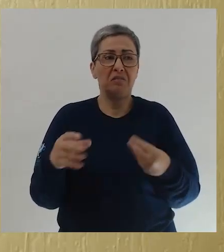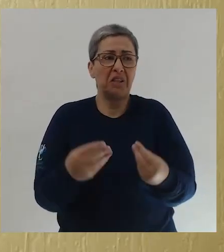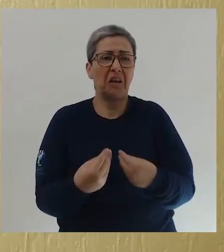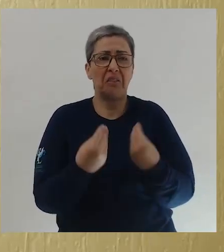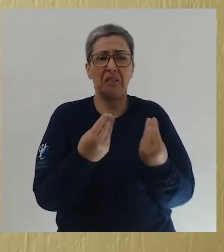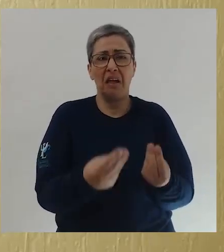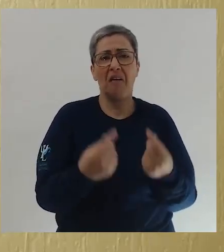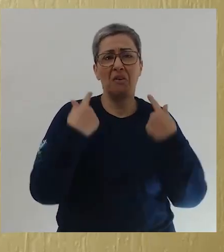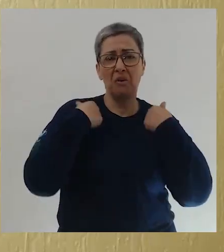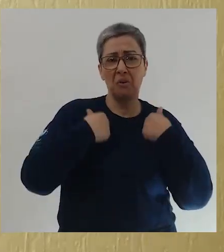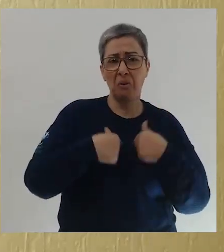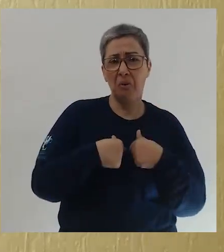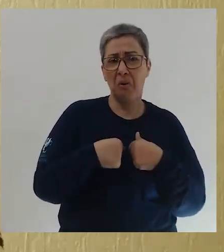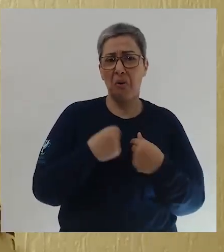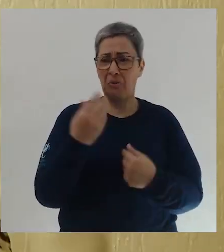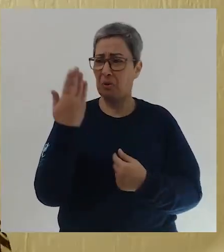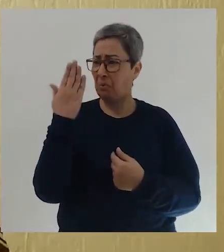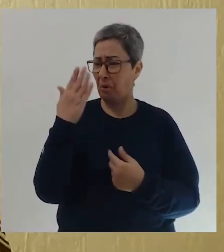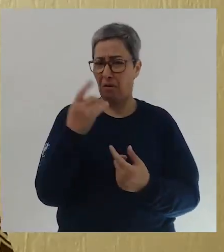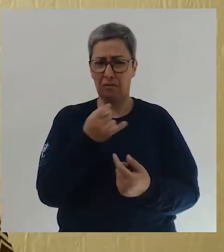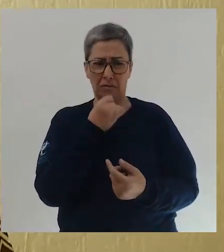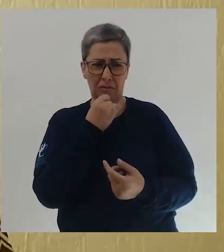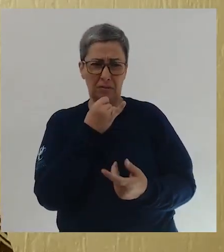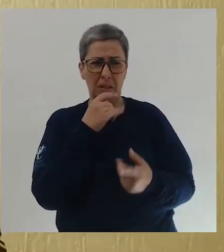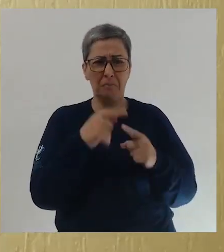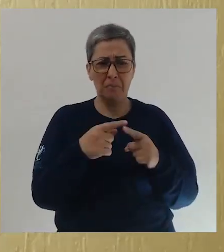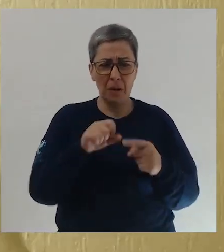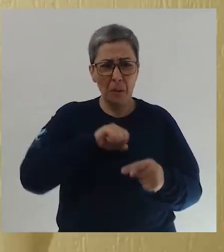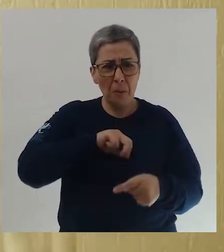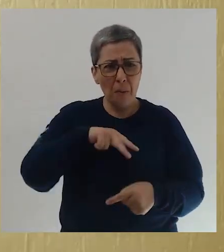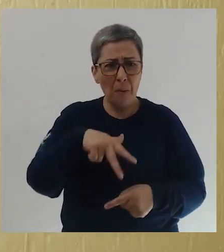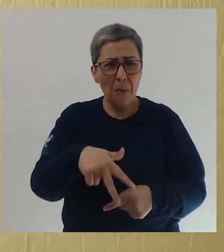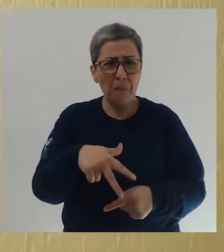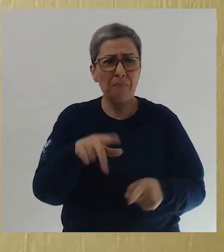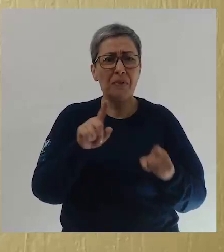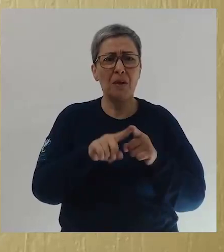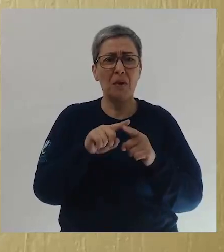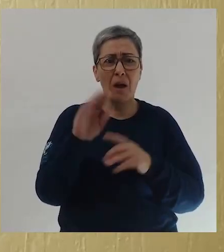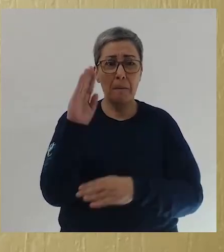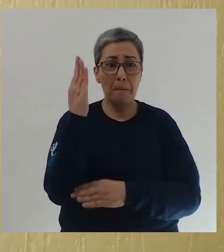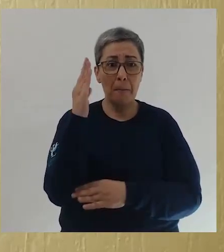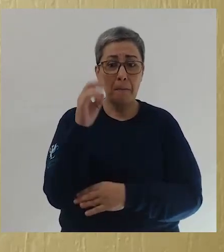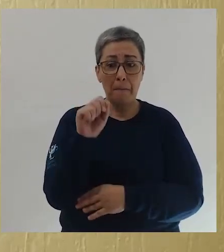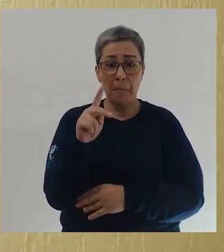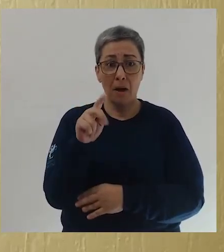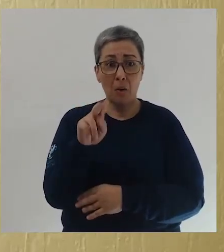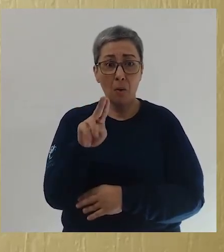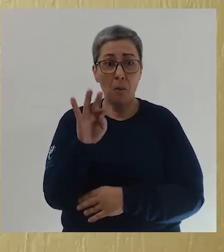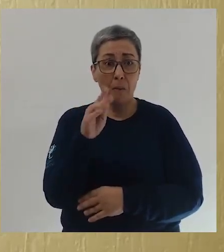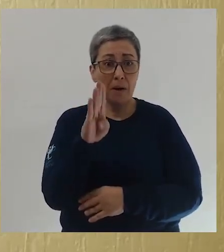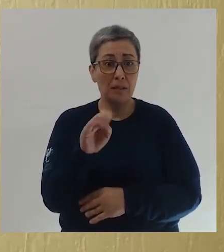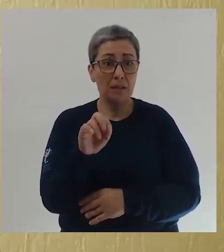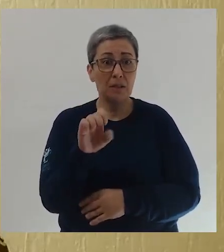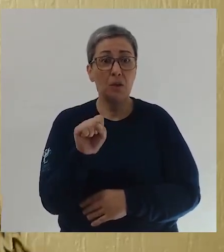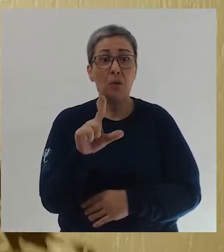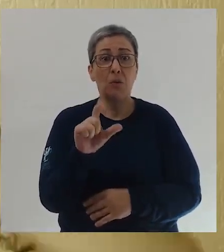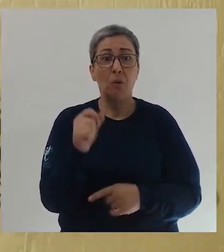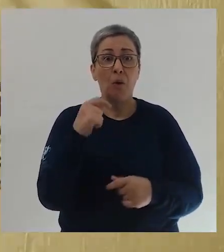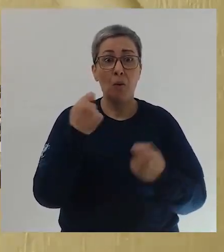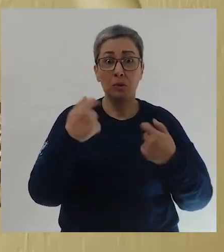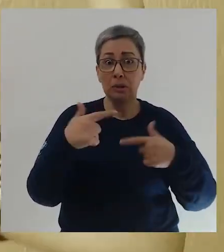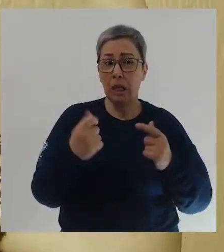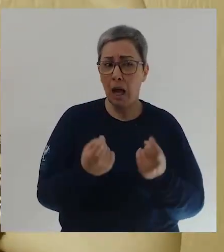de exemplos, assim, colares, espelhos, tá? Para os portugueses, o pau-brasil tinha um valor